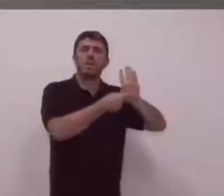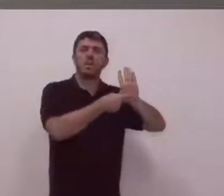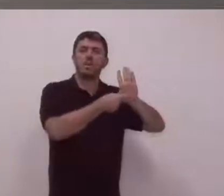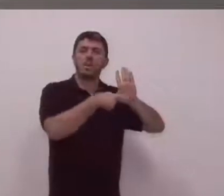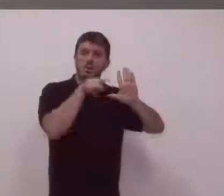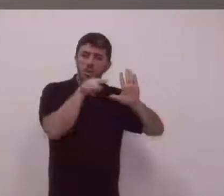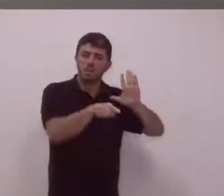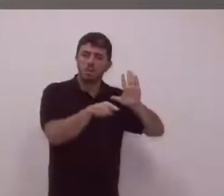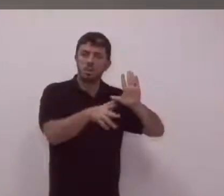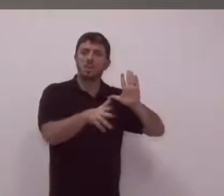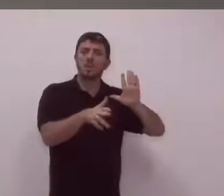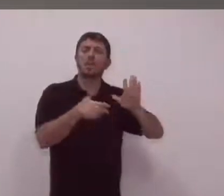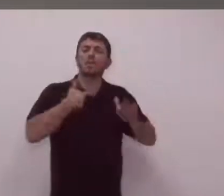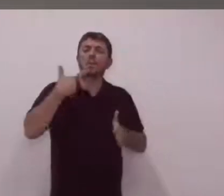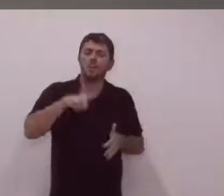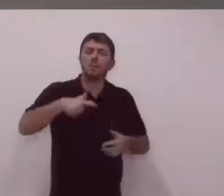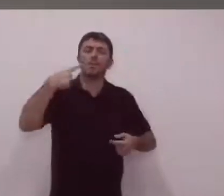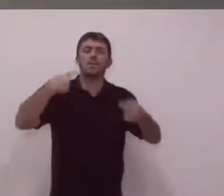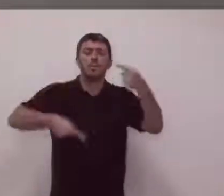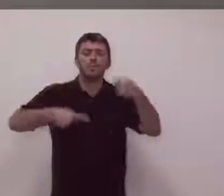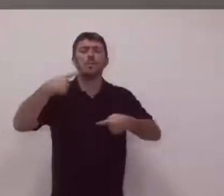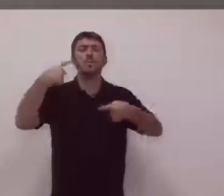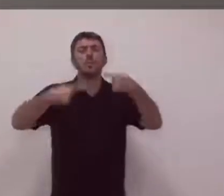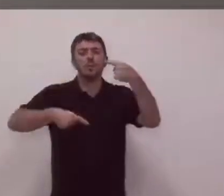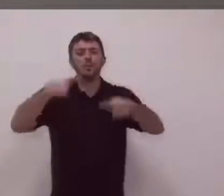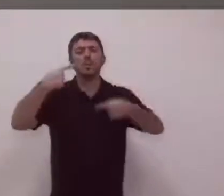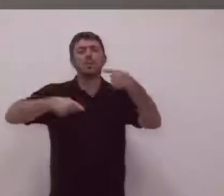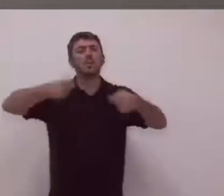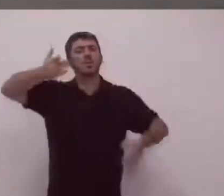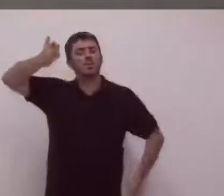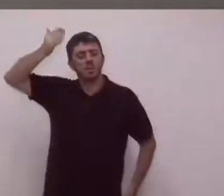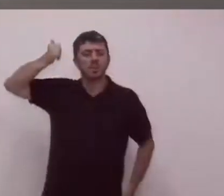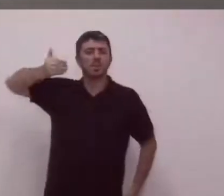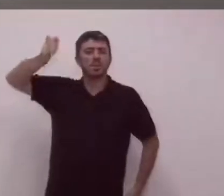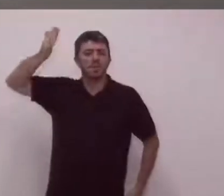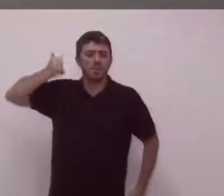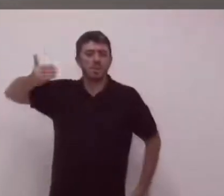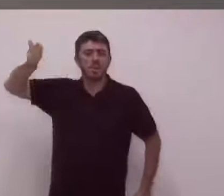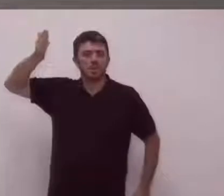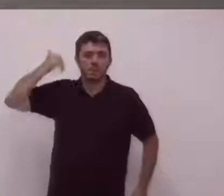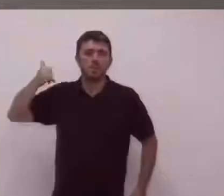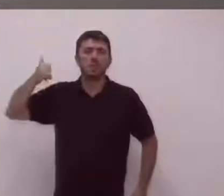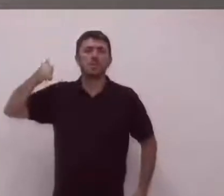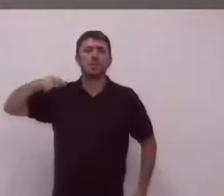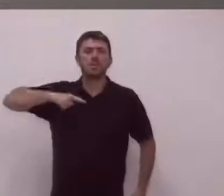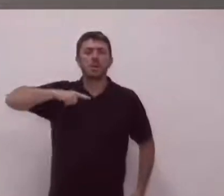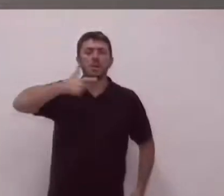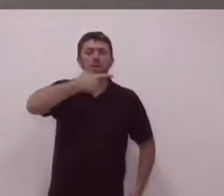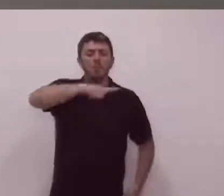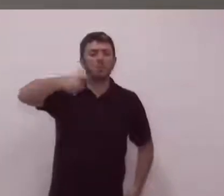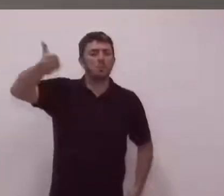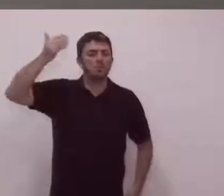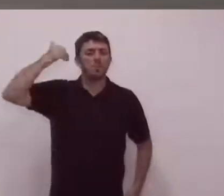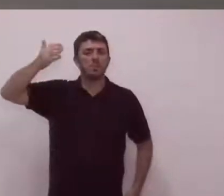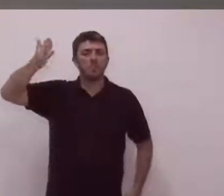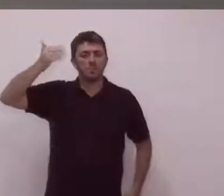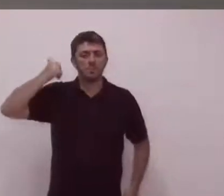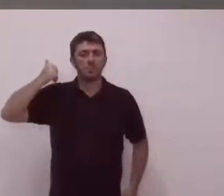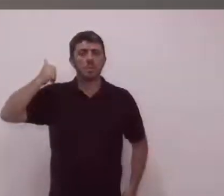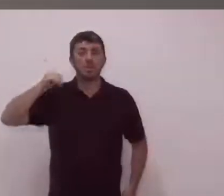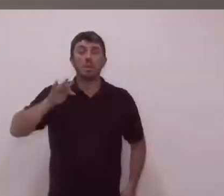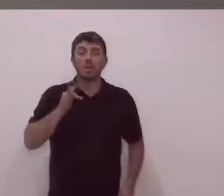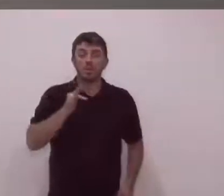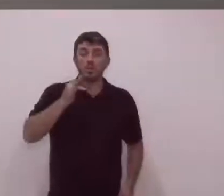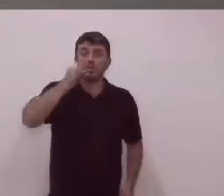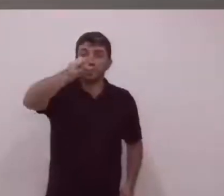novamente aquilo que nós já falamos aqui em outras questões em outras situações e logo terá